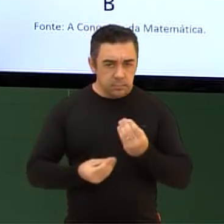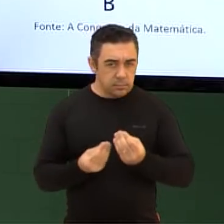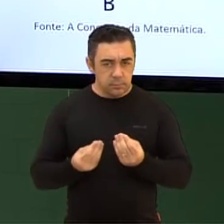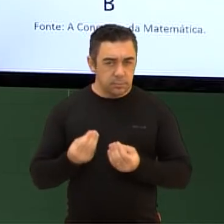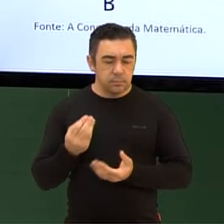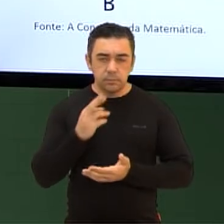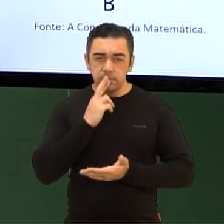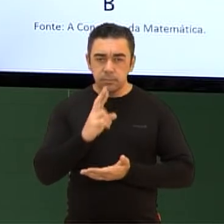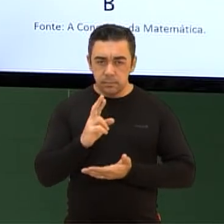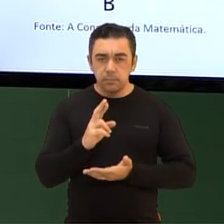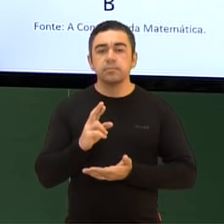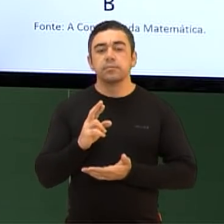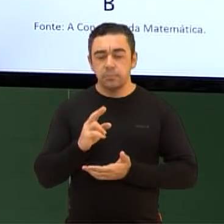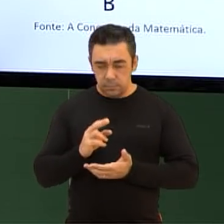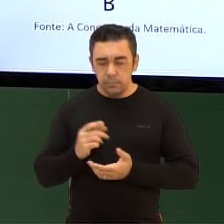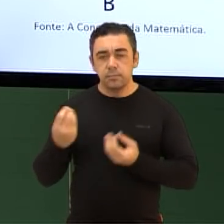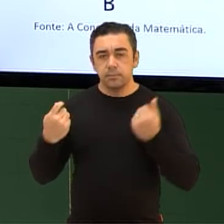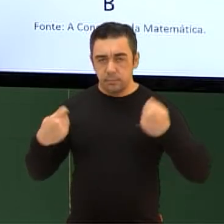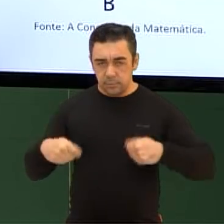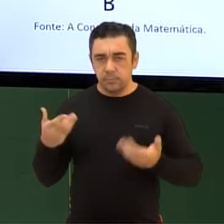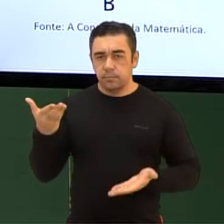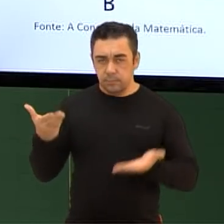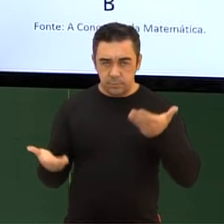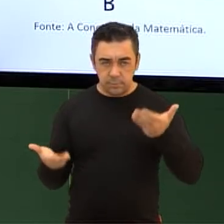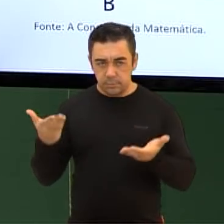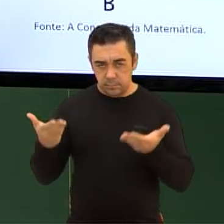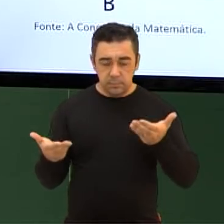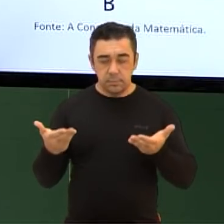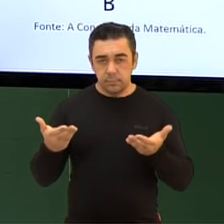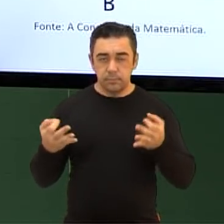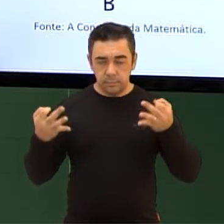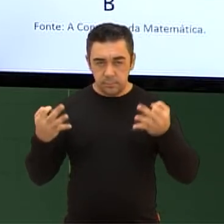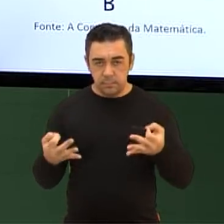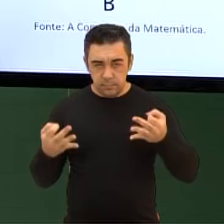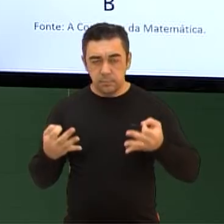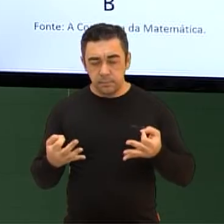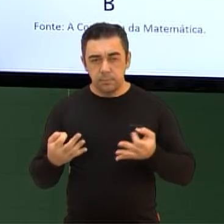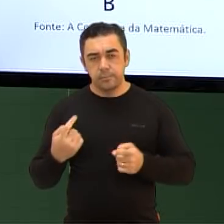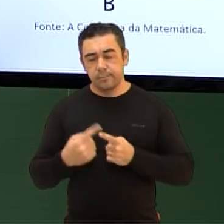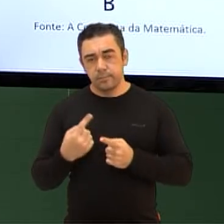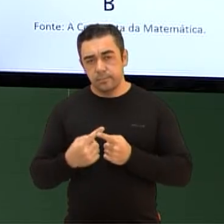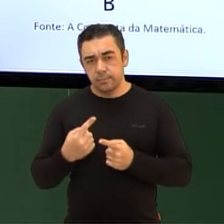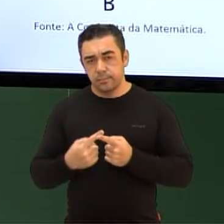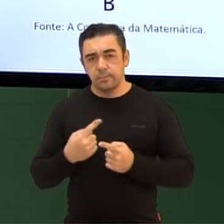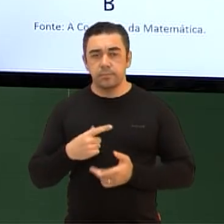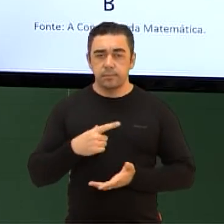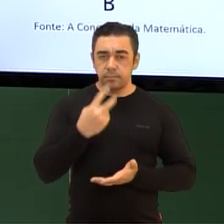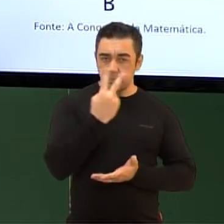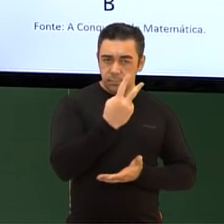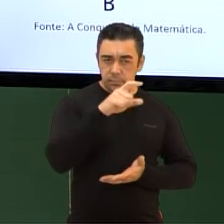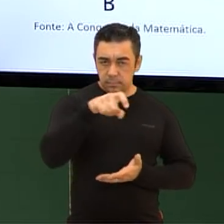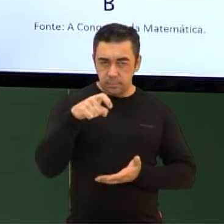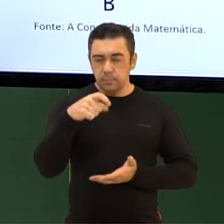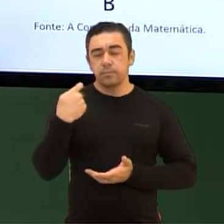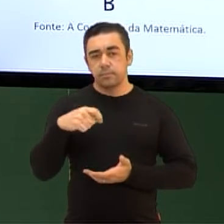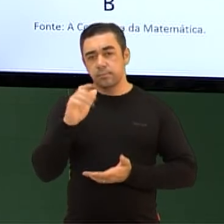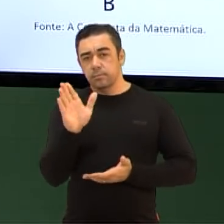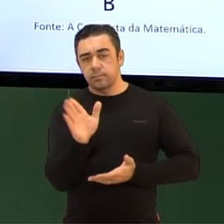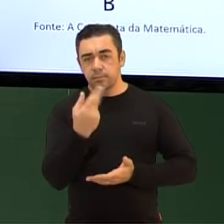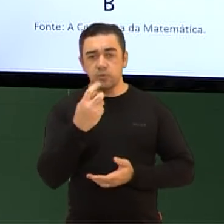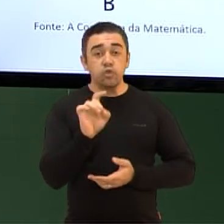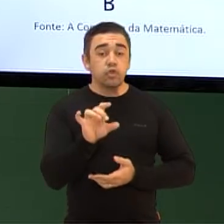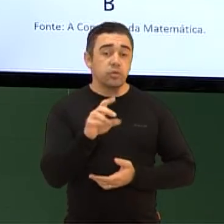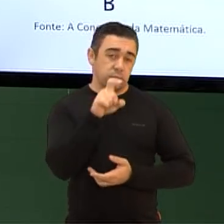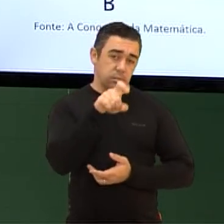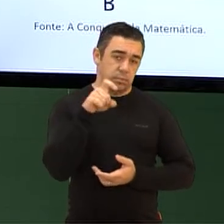para resolver? Minha balança ainda não está em equilíbrio totalmente. Por quê? Porque eu preciso deixar o meu